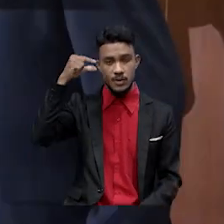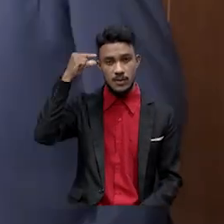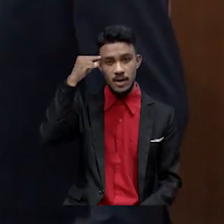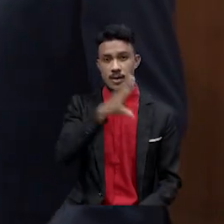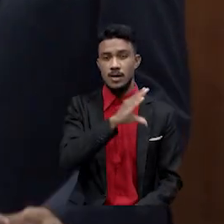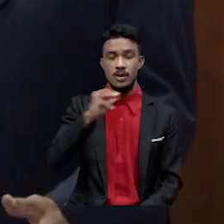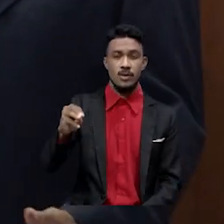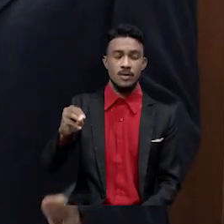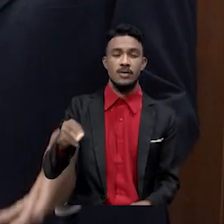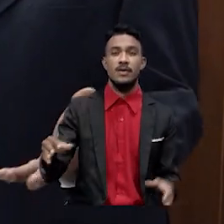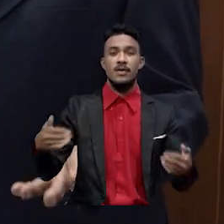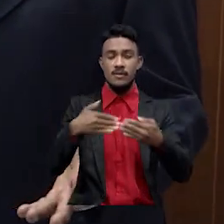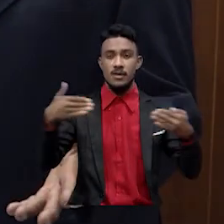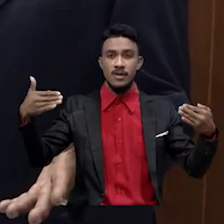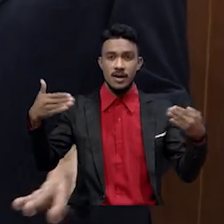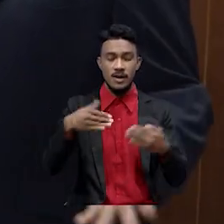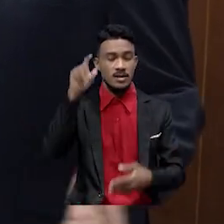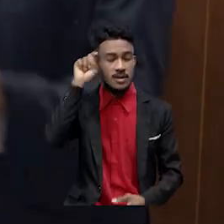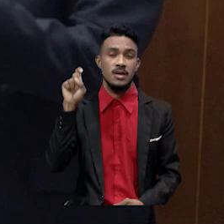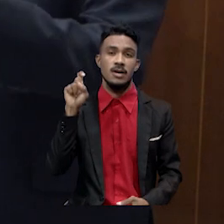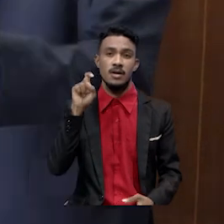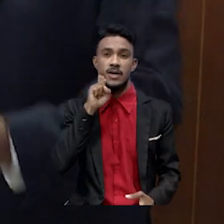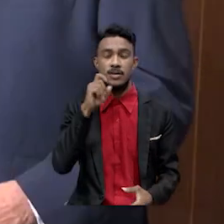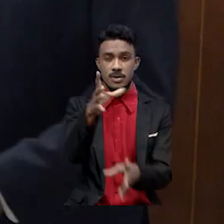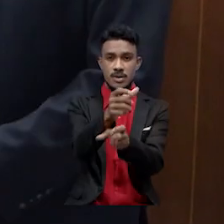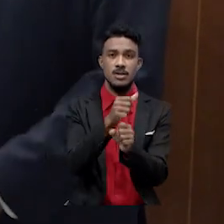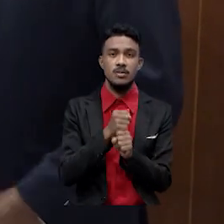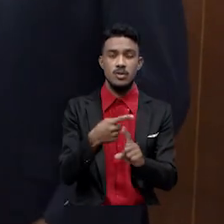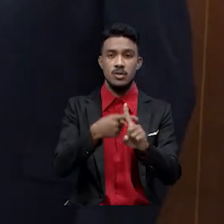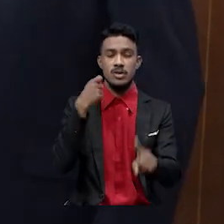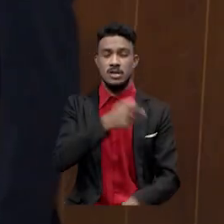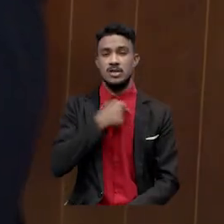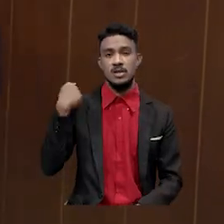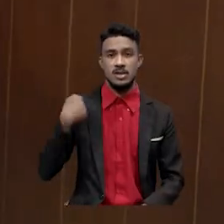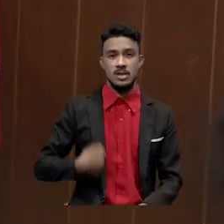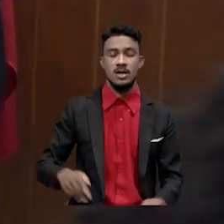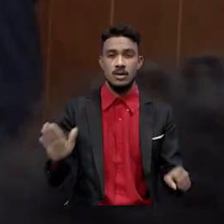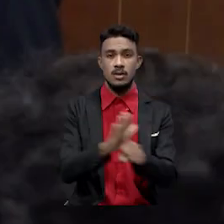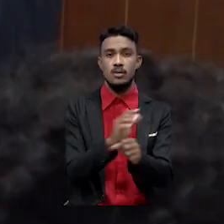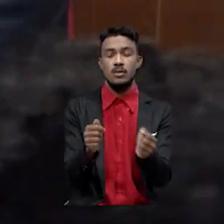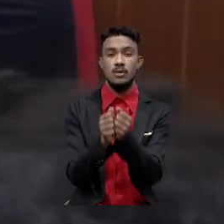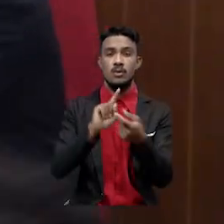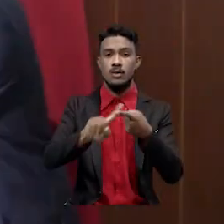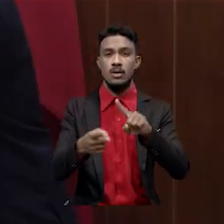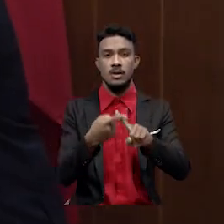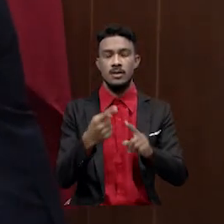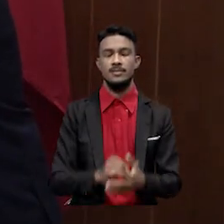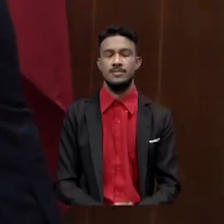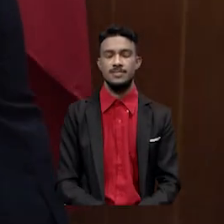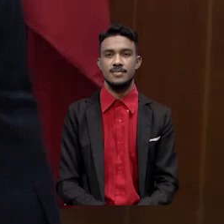assunto delimitação fronteira marítima Kaira Lasanana Guzmão simu delegação si China na Konho Amizade.